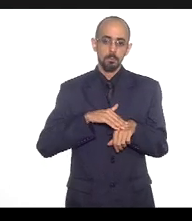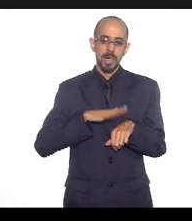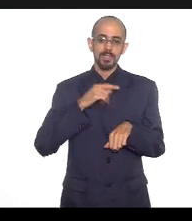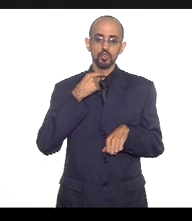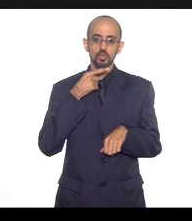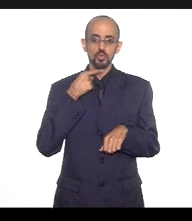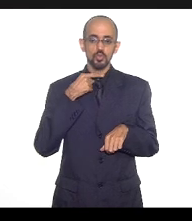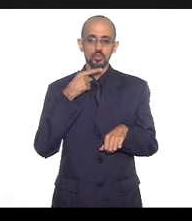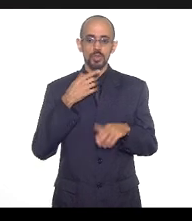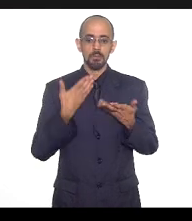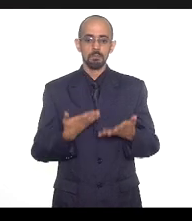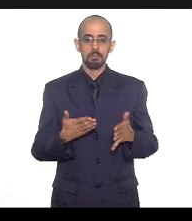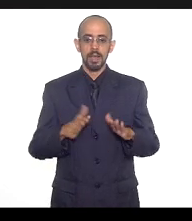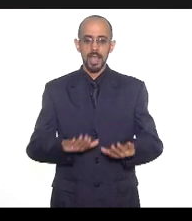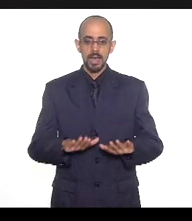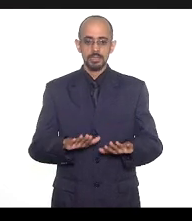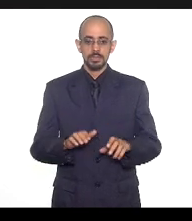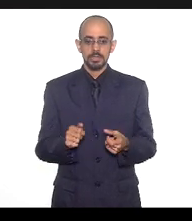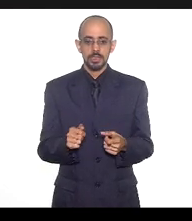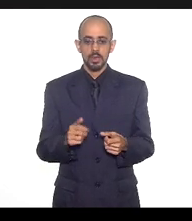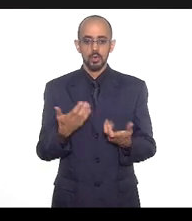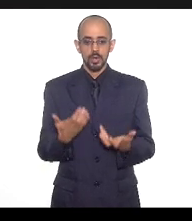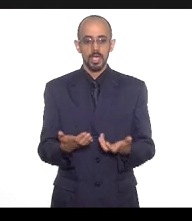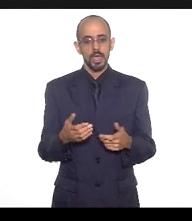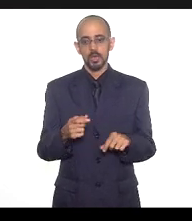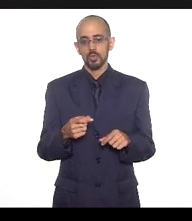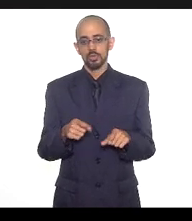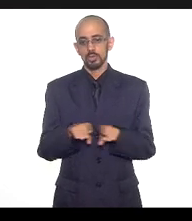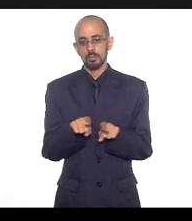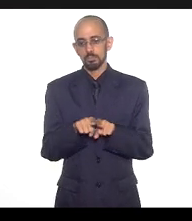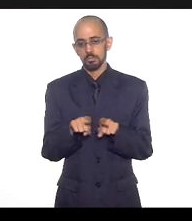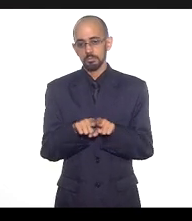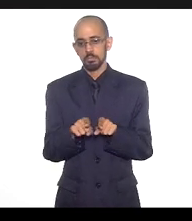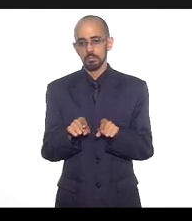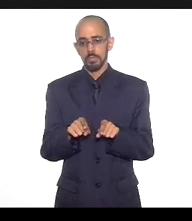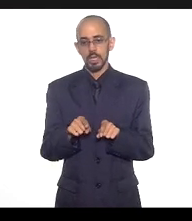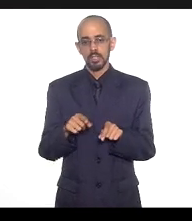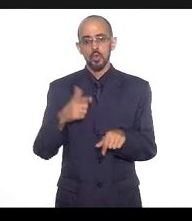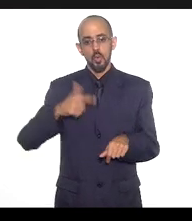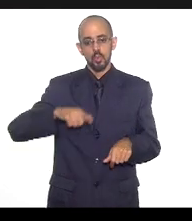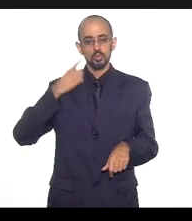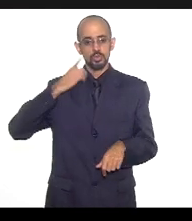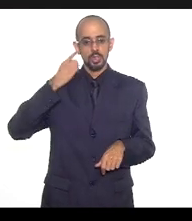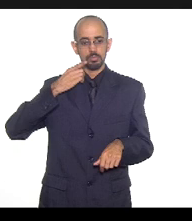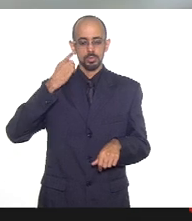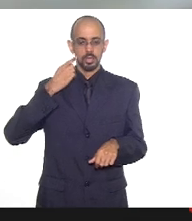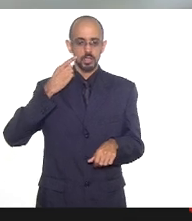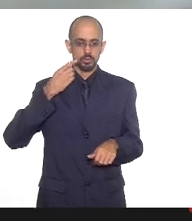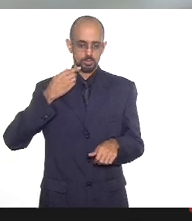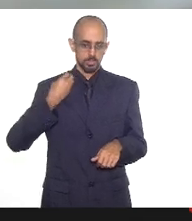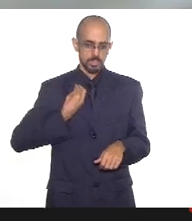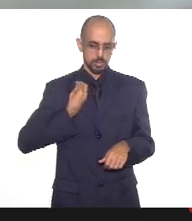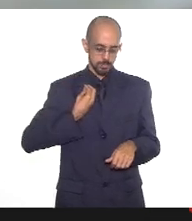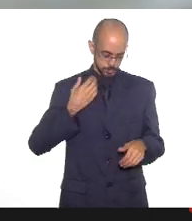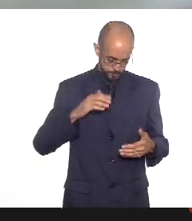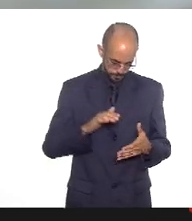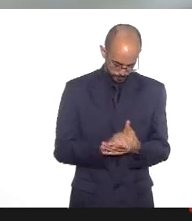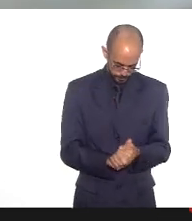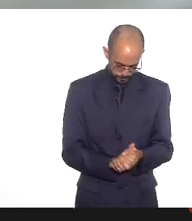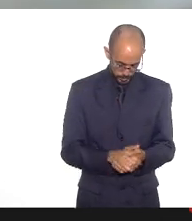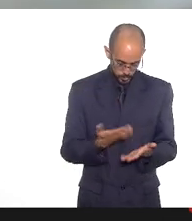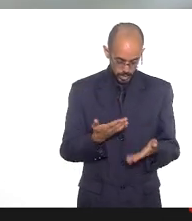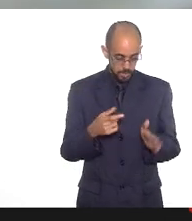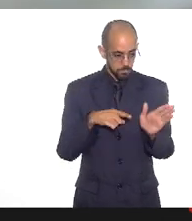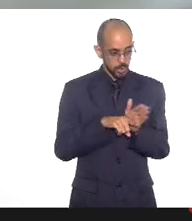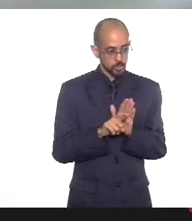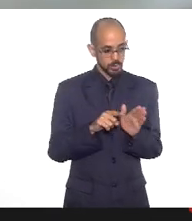pouco, senão eu concentro as perguntas em mim. Queria perguntar se, entre tantos os presentes, para